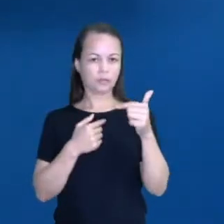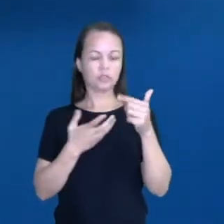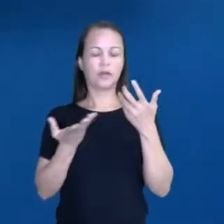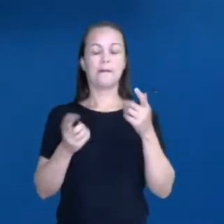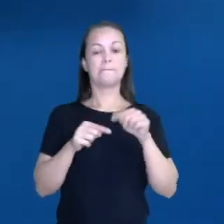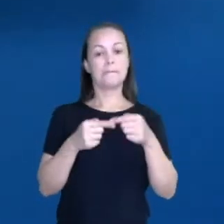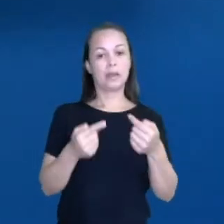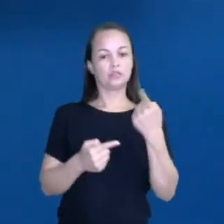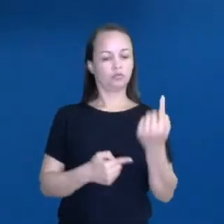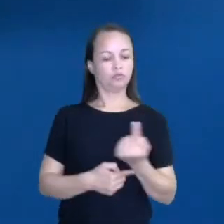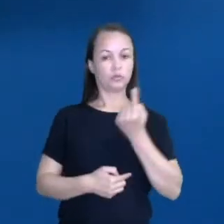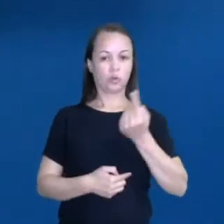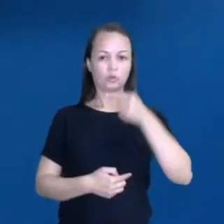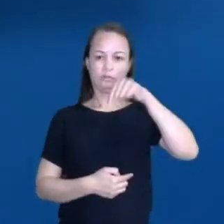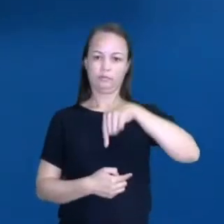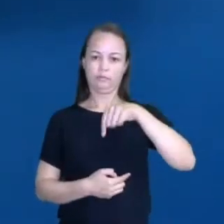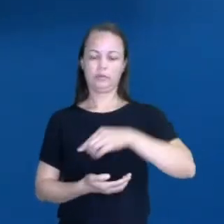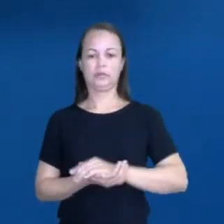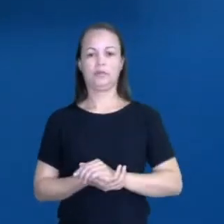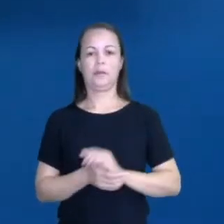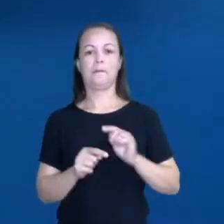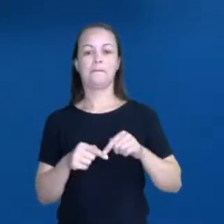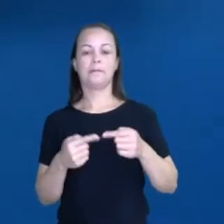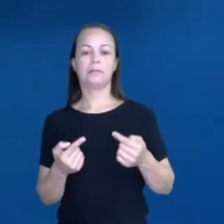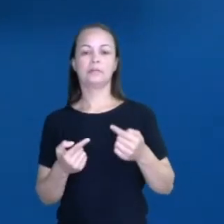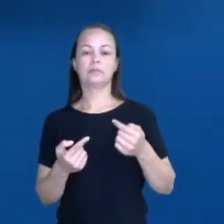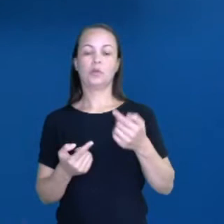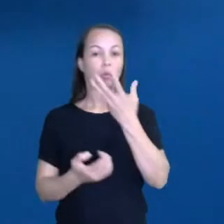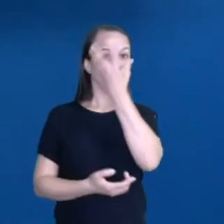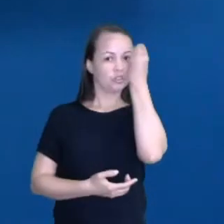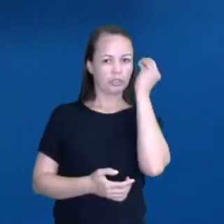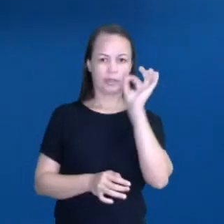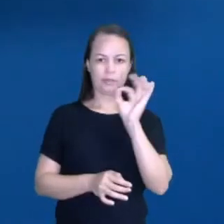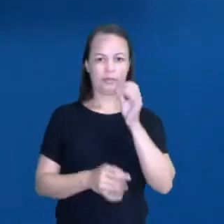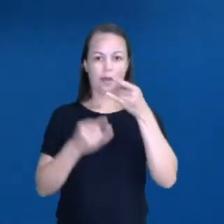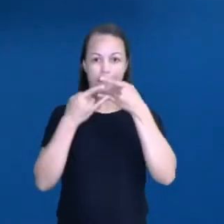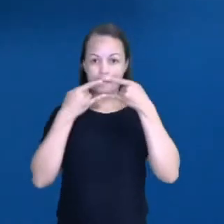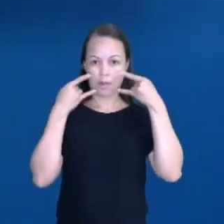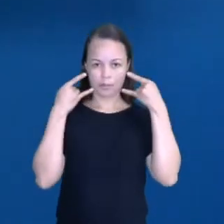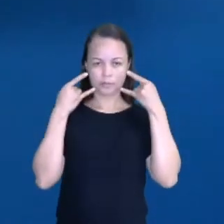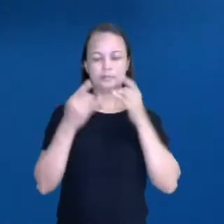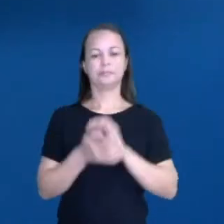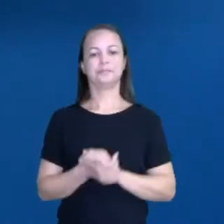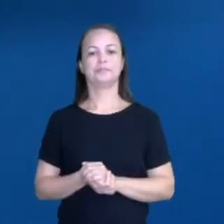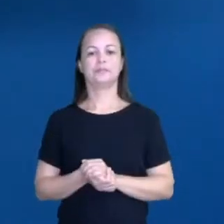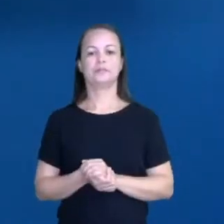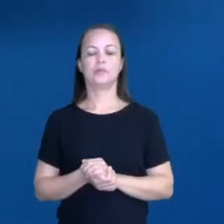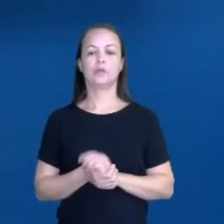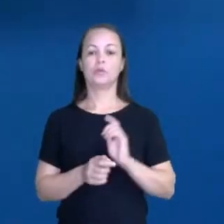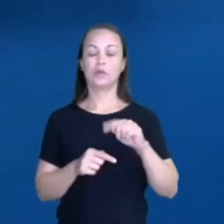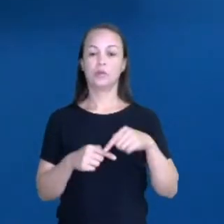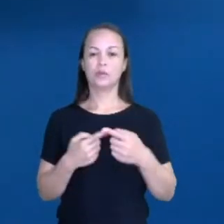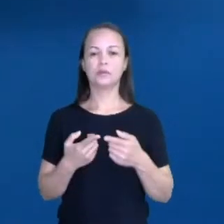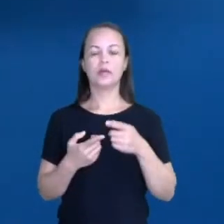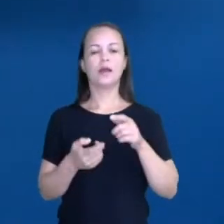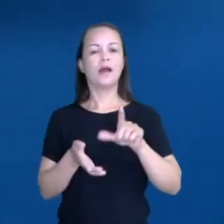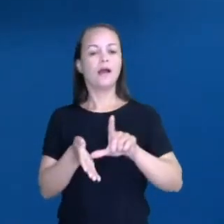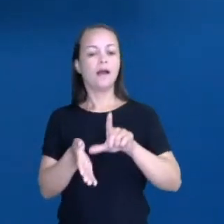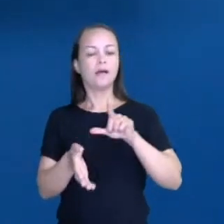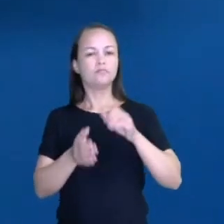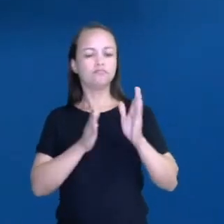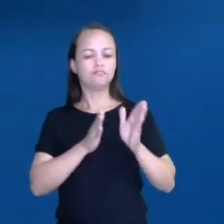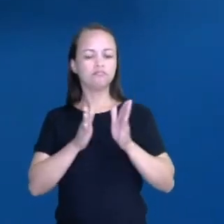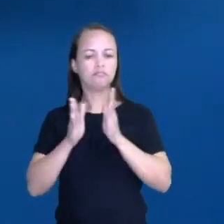não esqueçam a máscara. Outra coisa, lembrem do passo a passo. Antes de colocar a